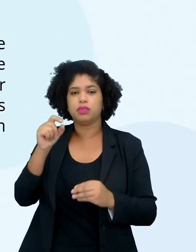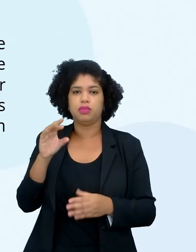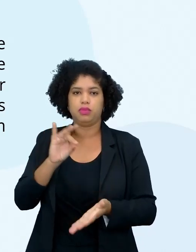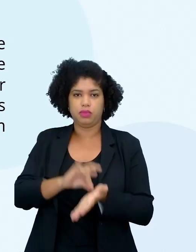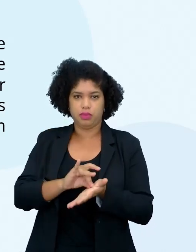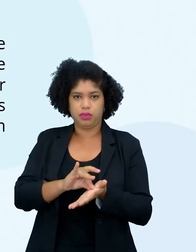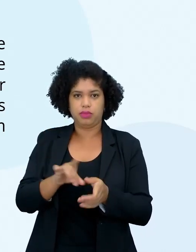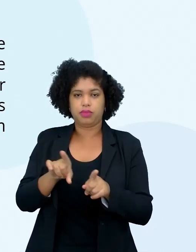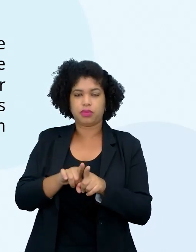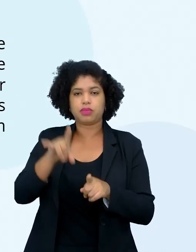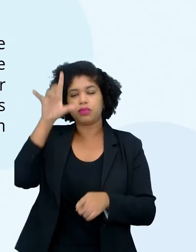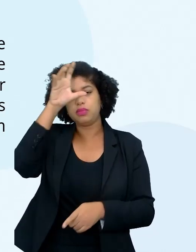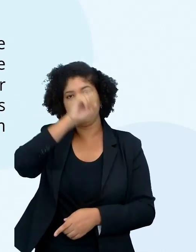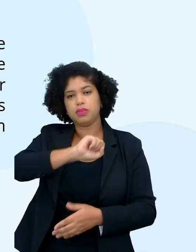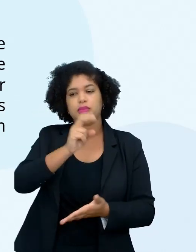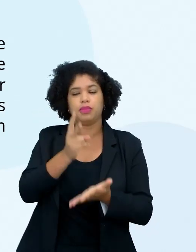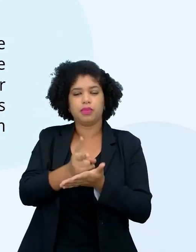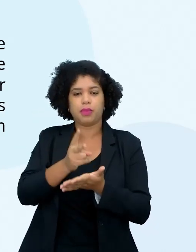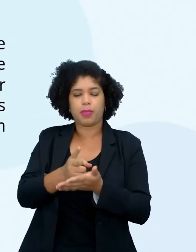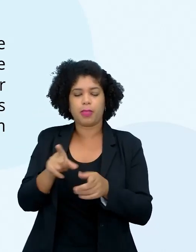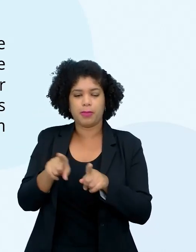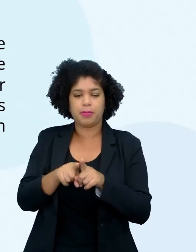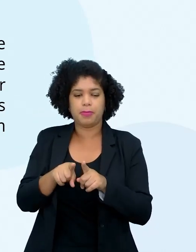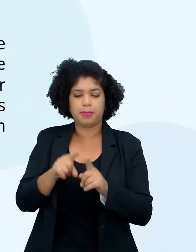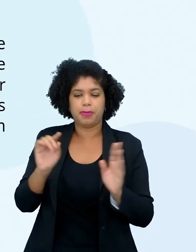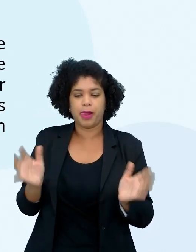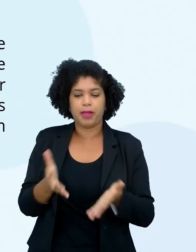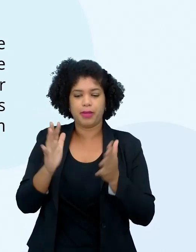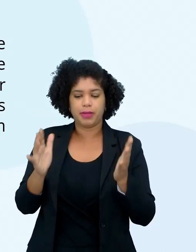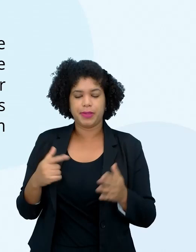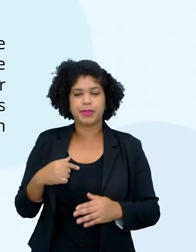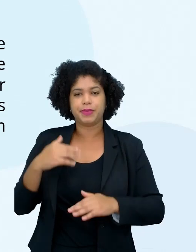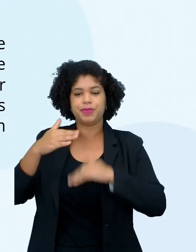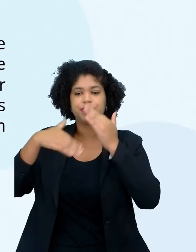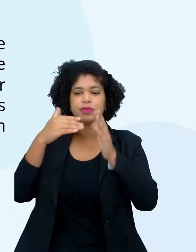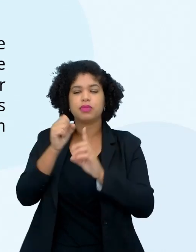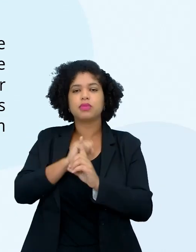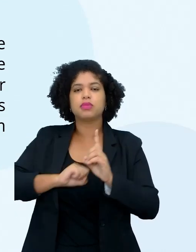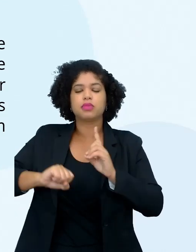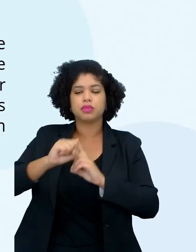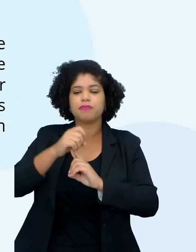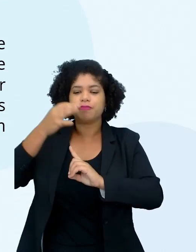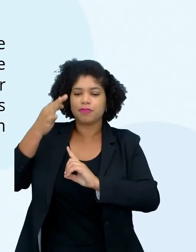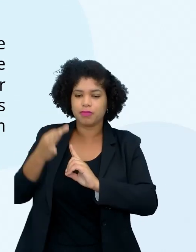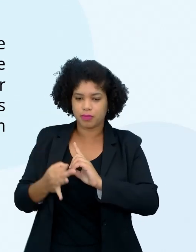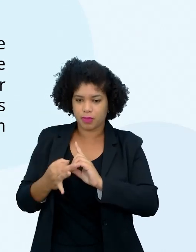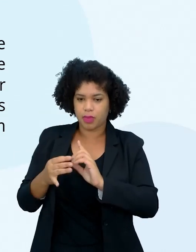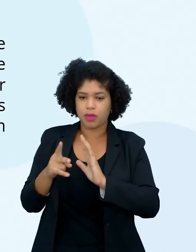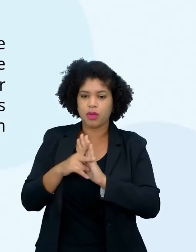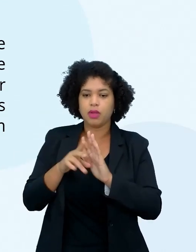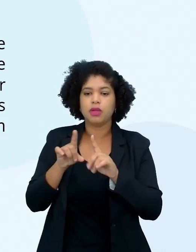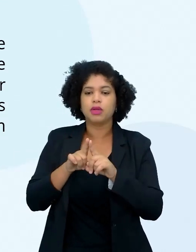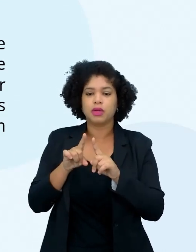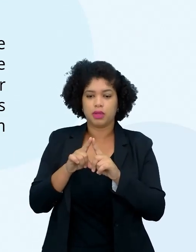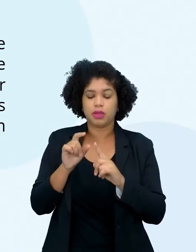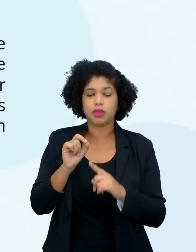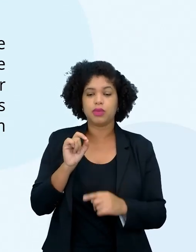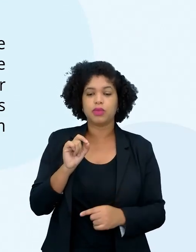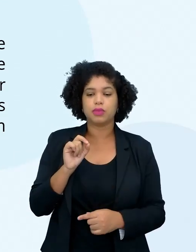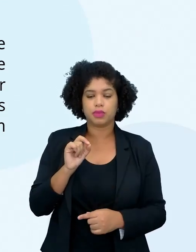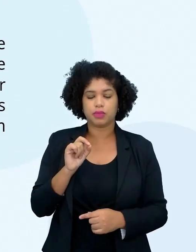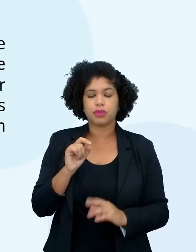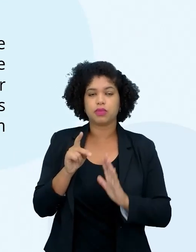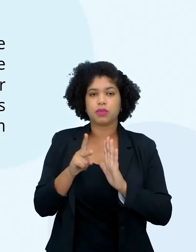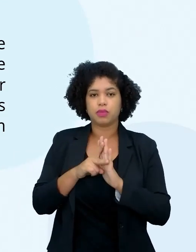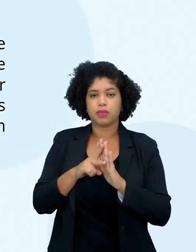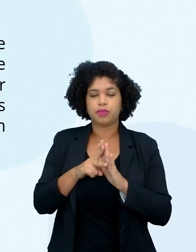continuar aprendendo e colaborar para uma construção de uma sociedade justa, democrática e inclusiva. Veja aí, ó, aprendendo